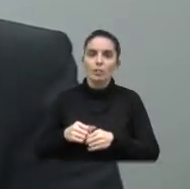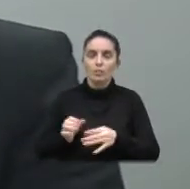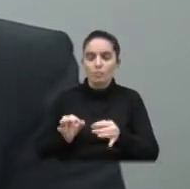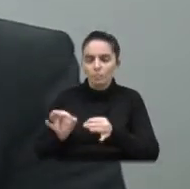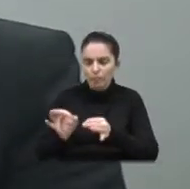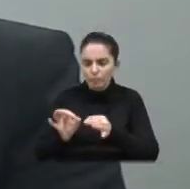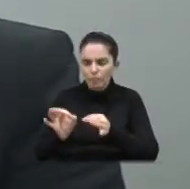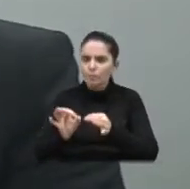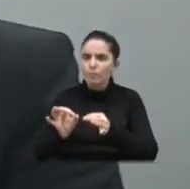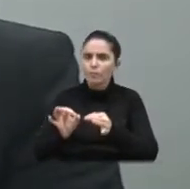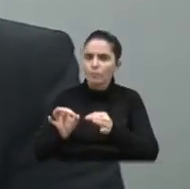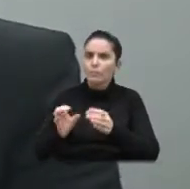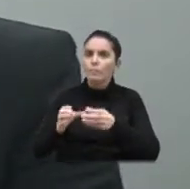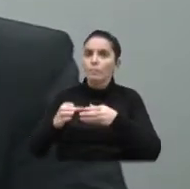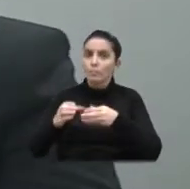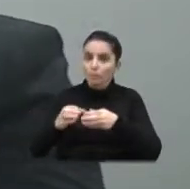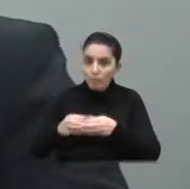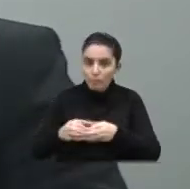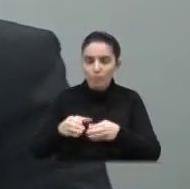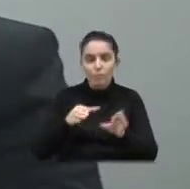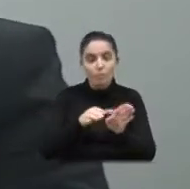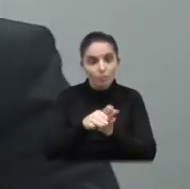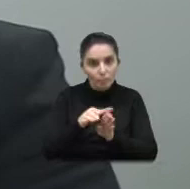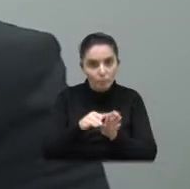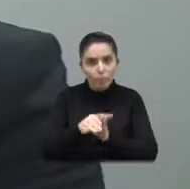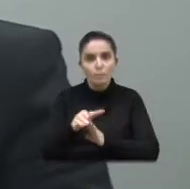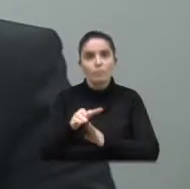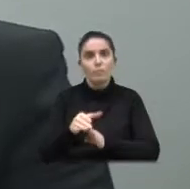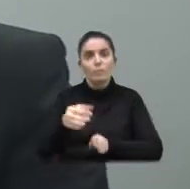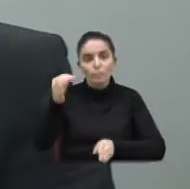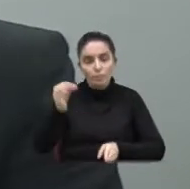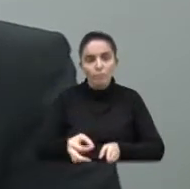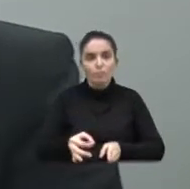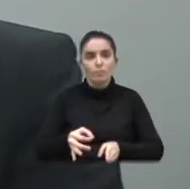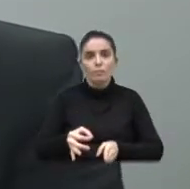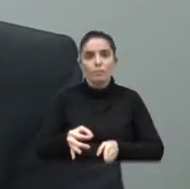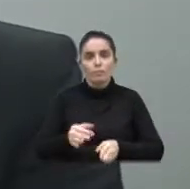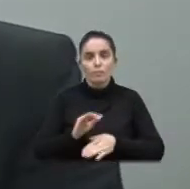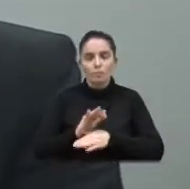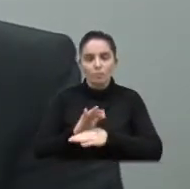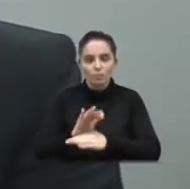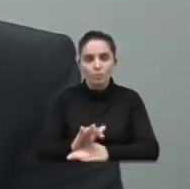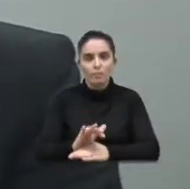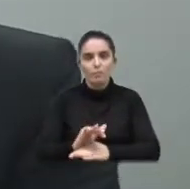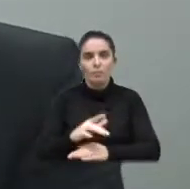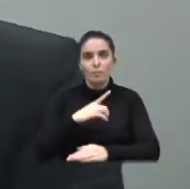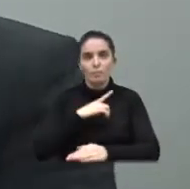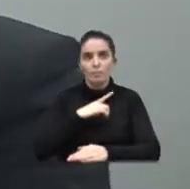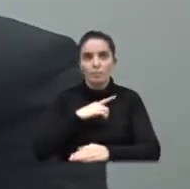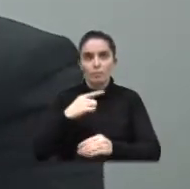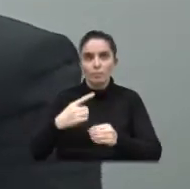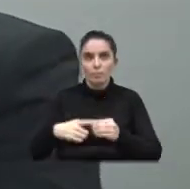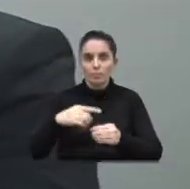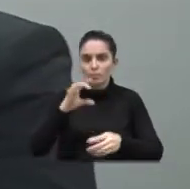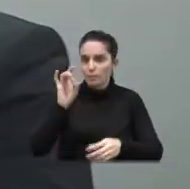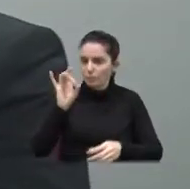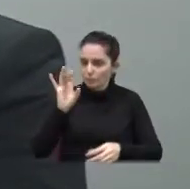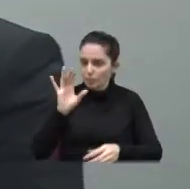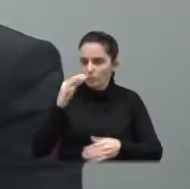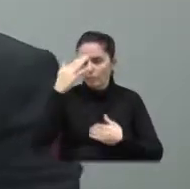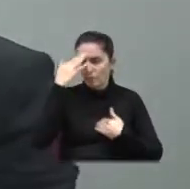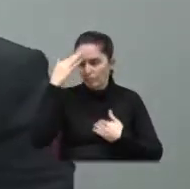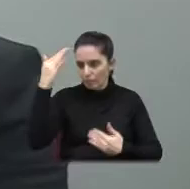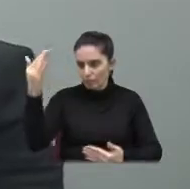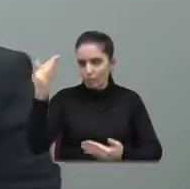funcional, que de fato venha, né, trabalhar e nos ajudar nessas demandas que existem na cidade. Somente isso, presidente.